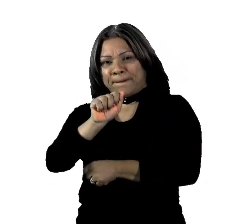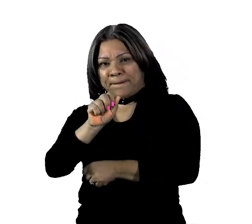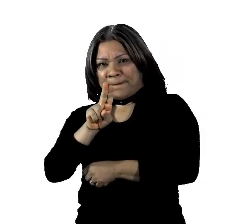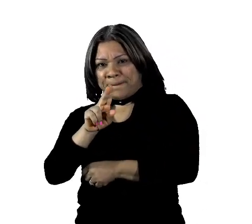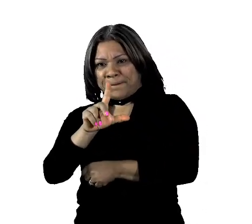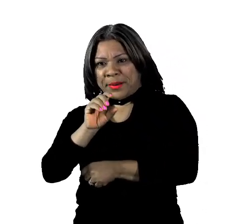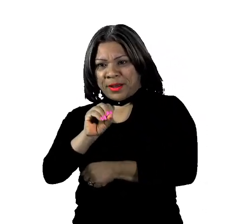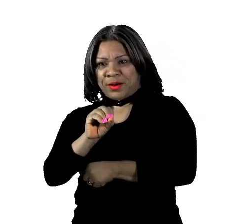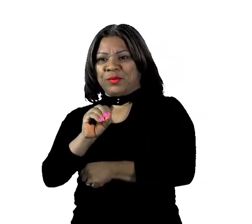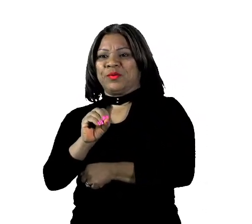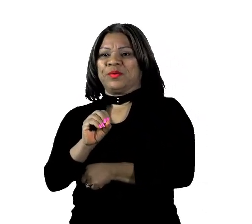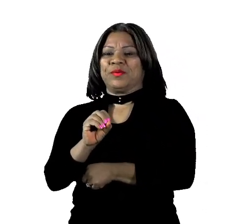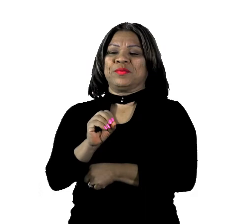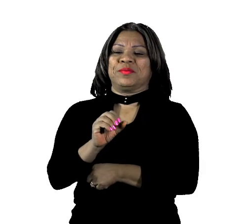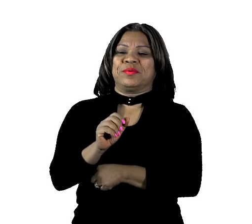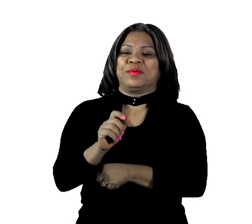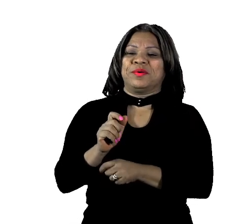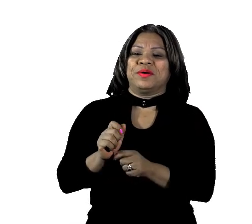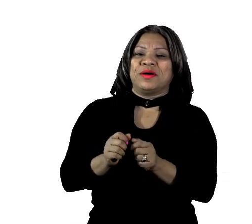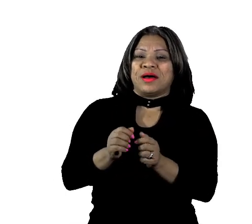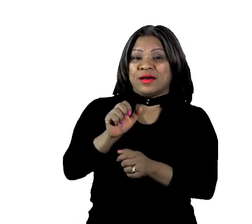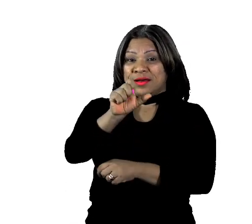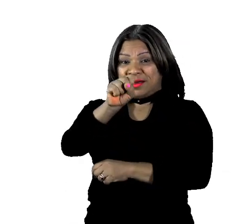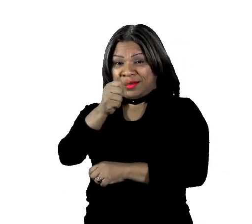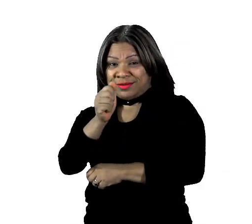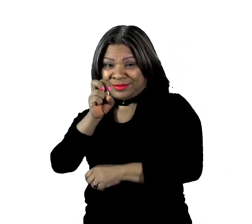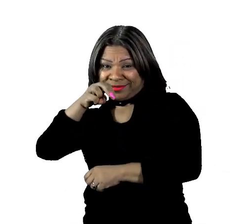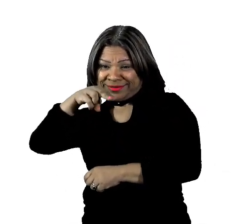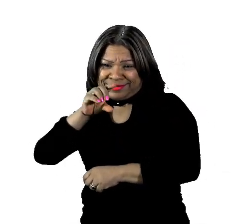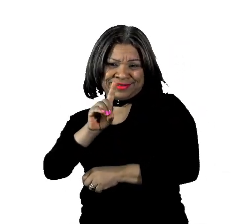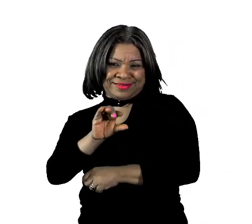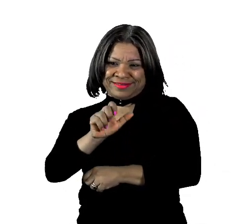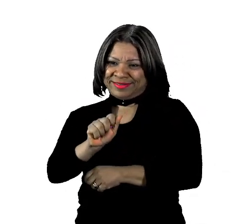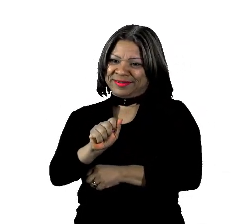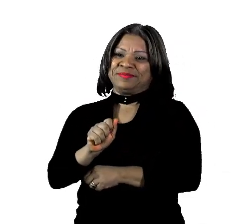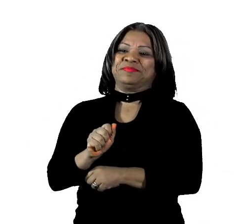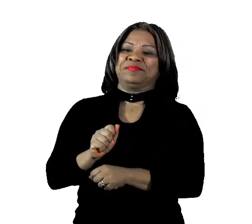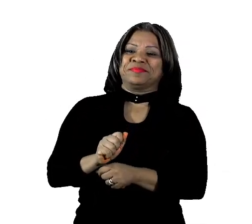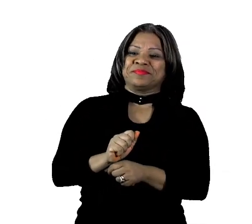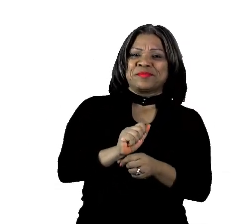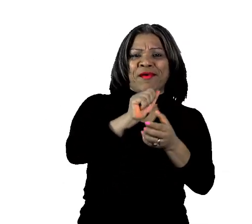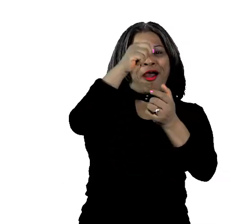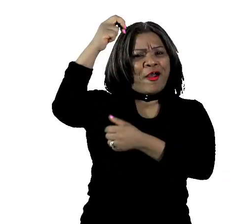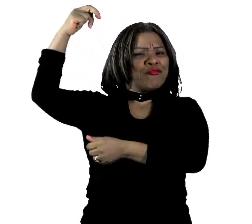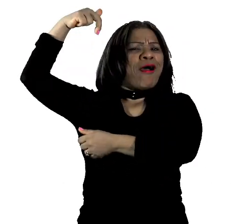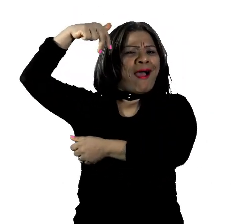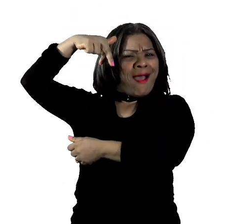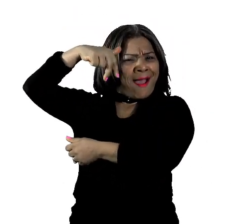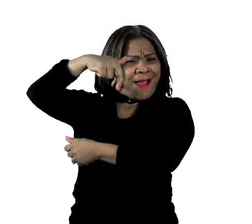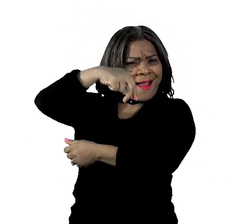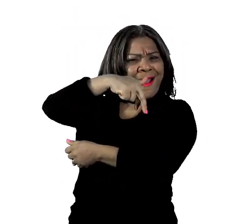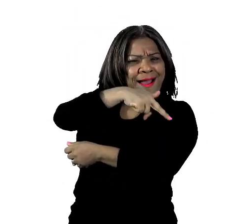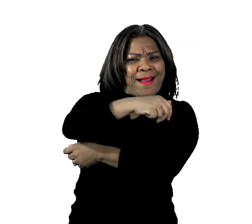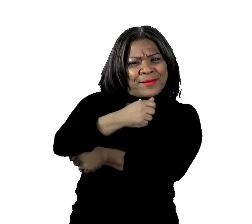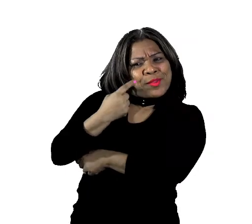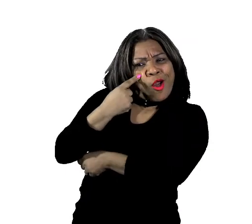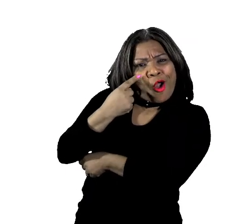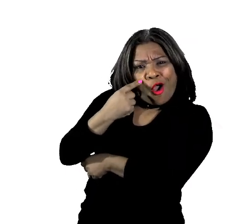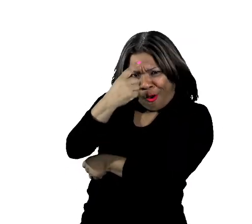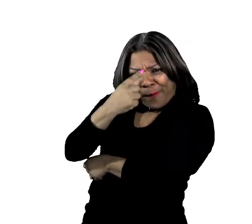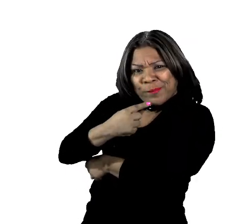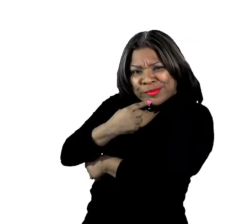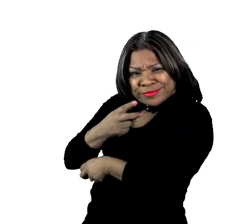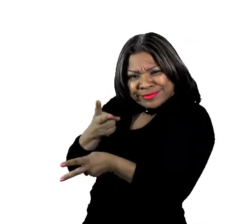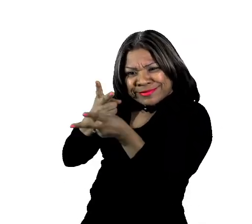criança, rádio, poesia e música, certo? Agora observe uma coisa. Não sei se vocês